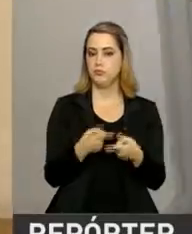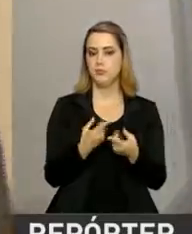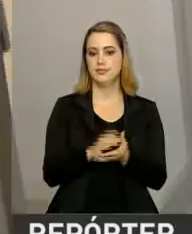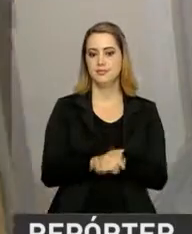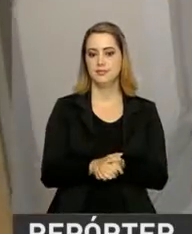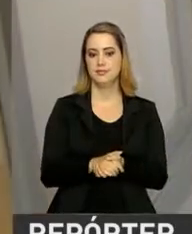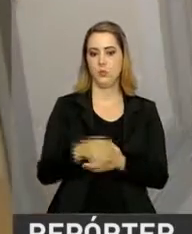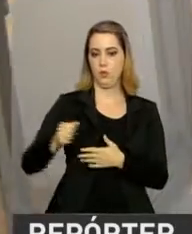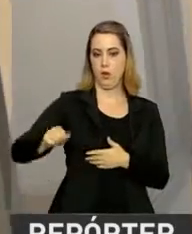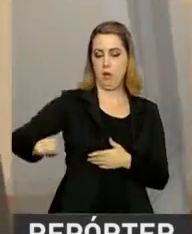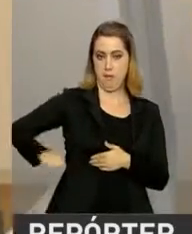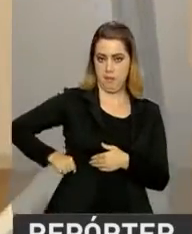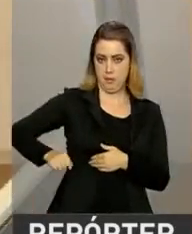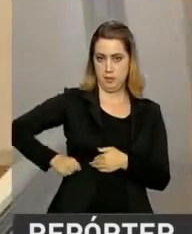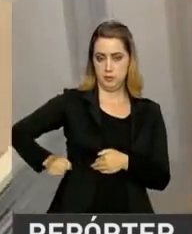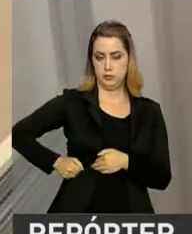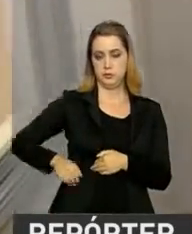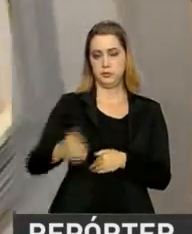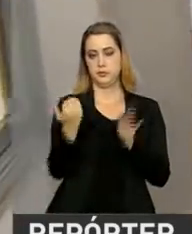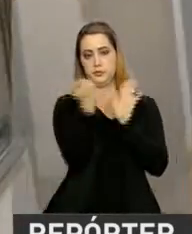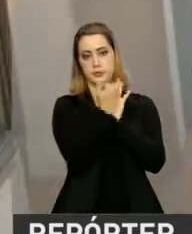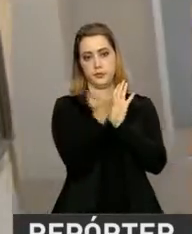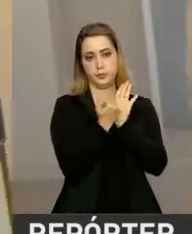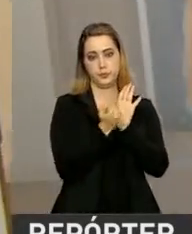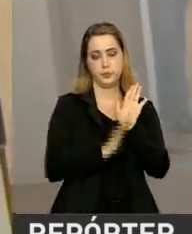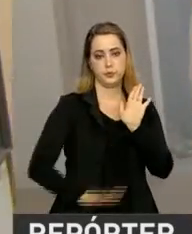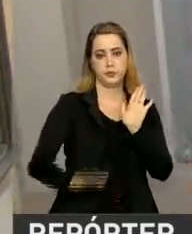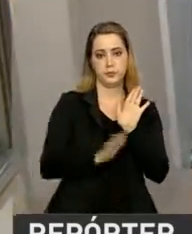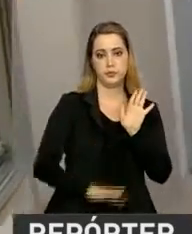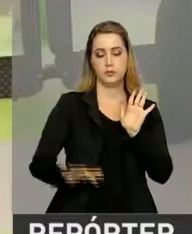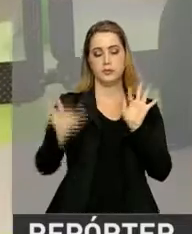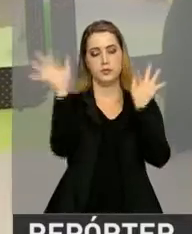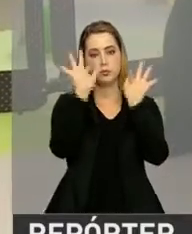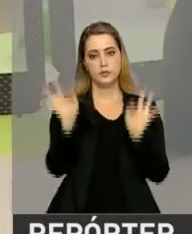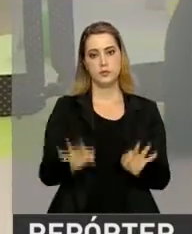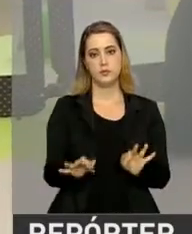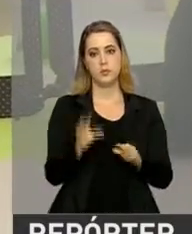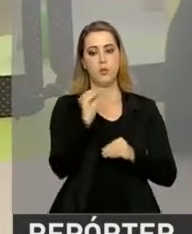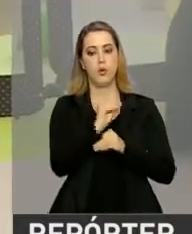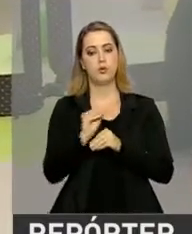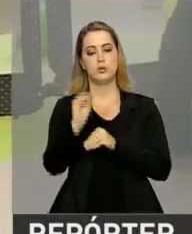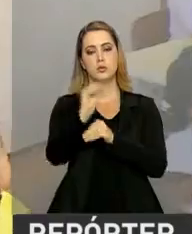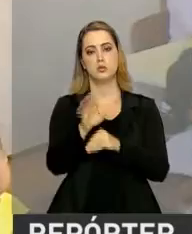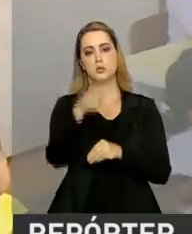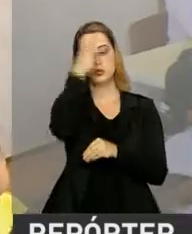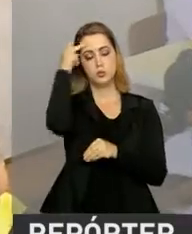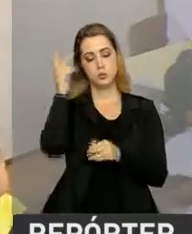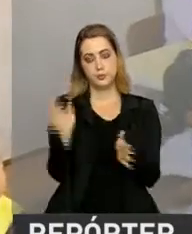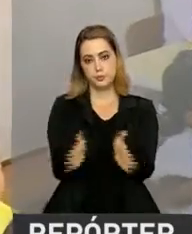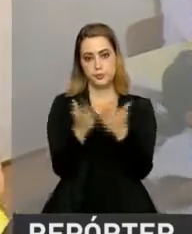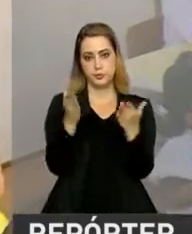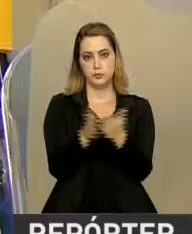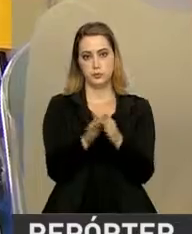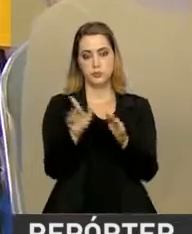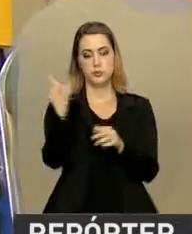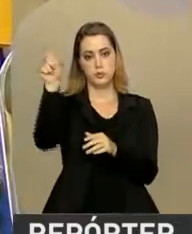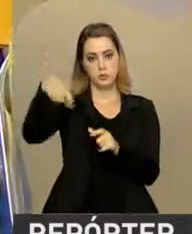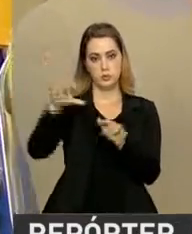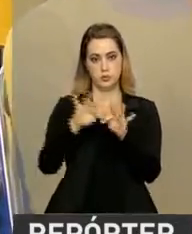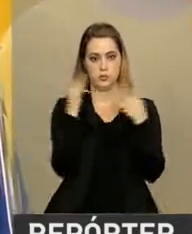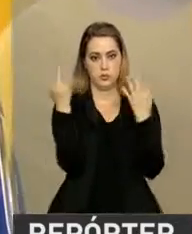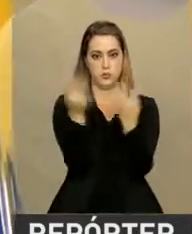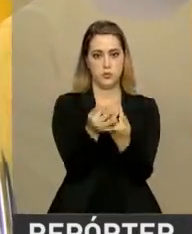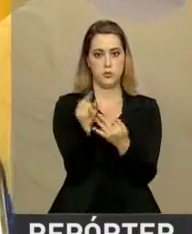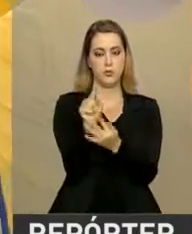embaixadora do programa criança feliz que vai atender crianças de baixa renda que fazem parte do bolsa família a primeira-dama